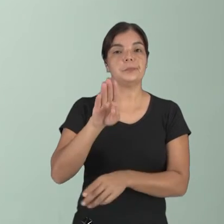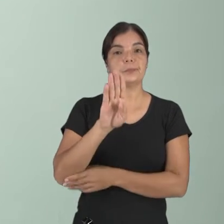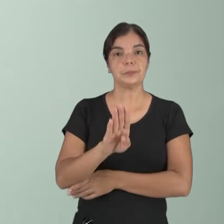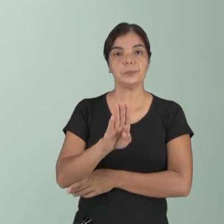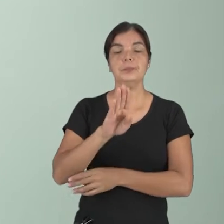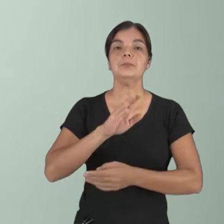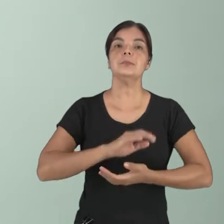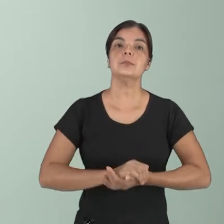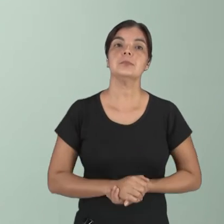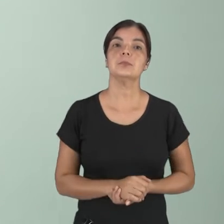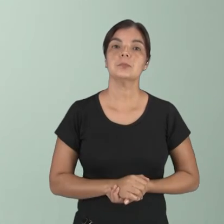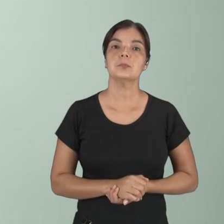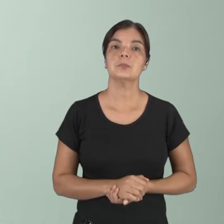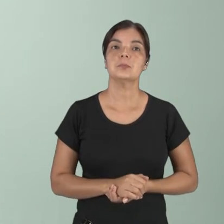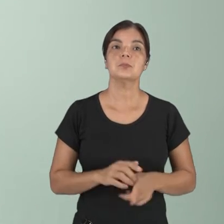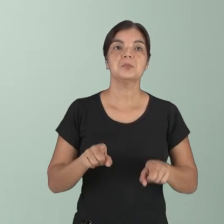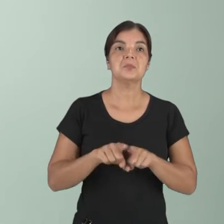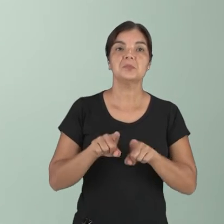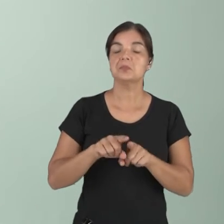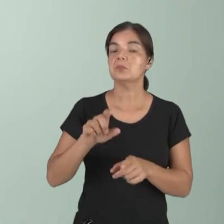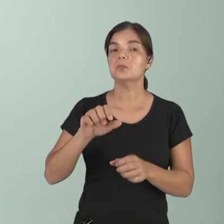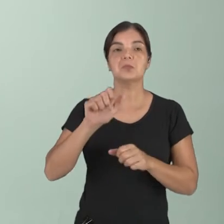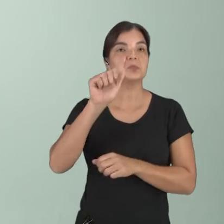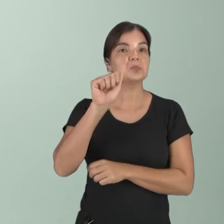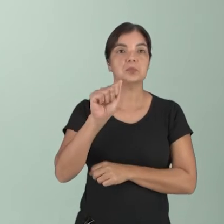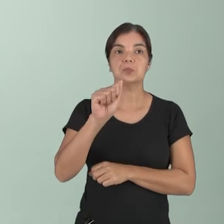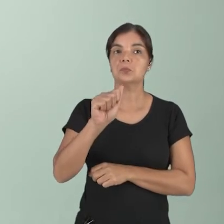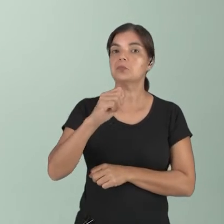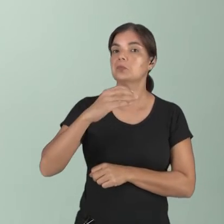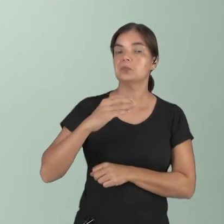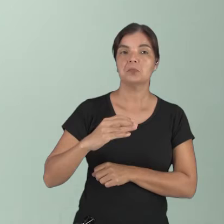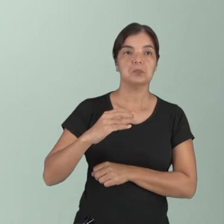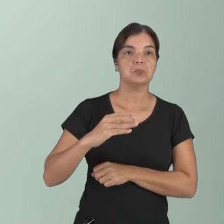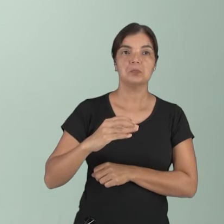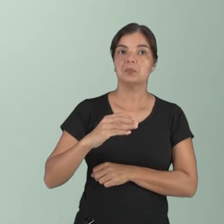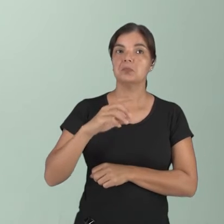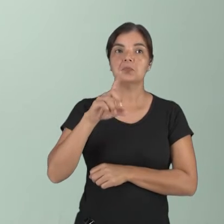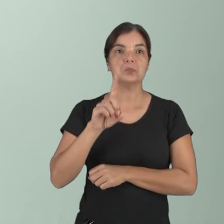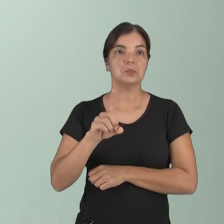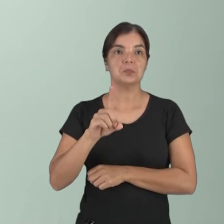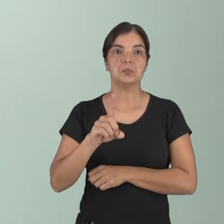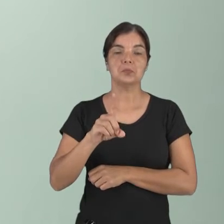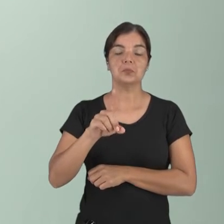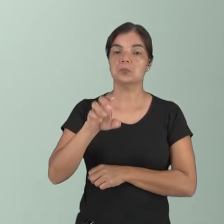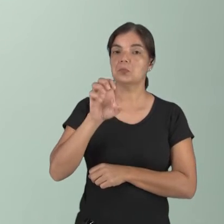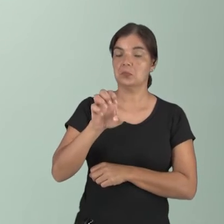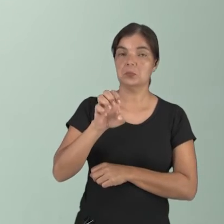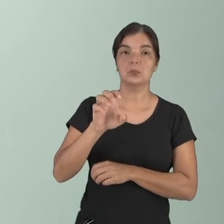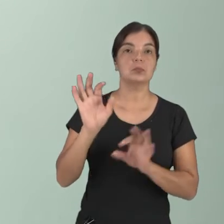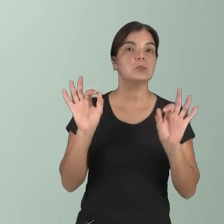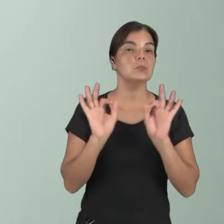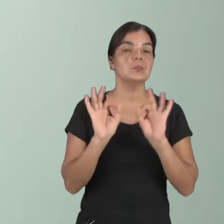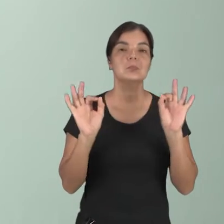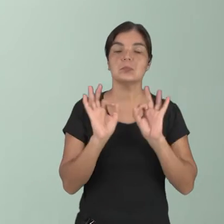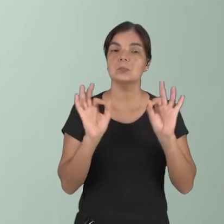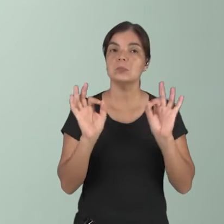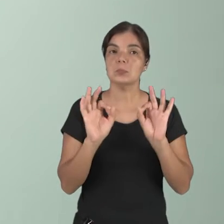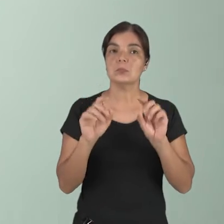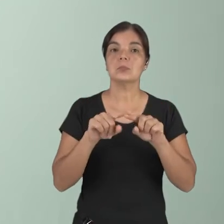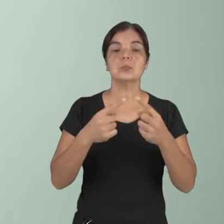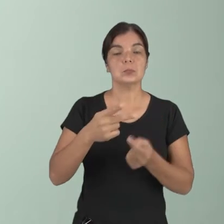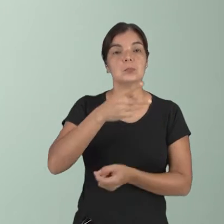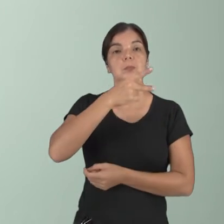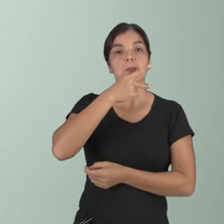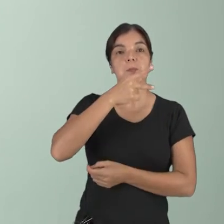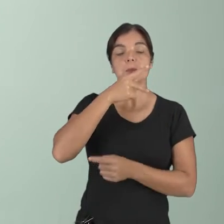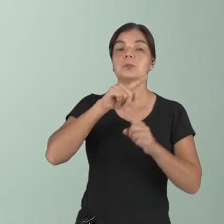como silogismo. Não é axioma, não é o quadrado oposto, o orgânum, ou a república, que é a obra de